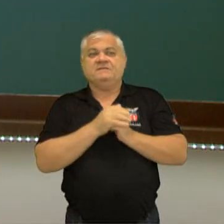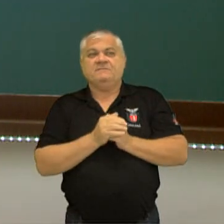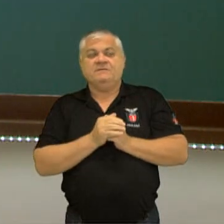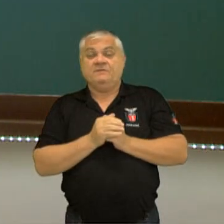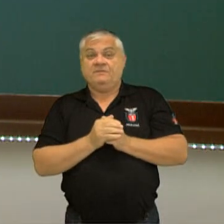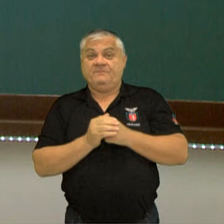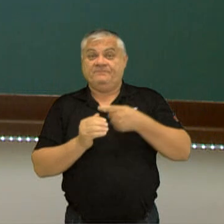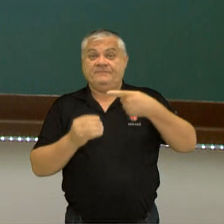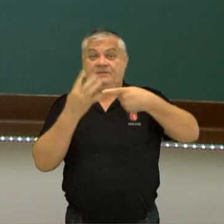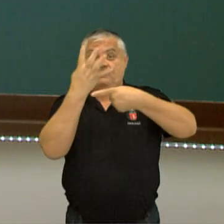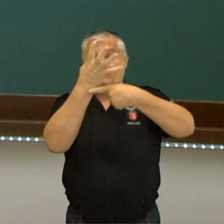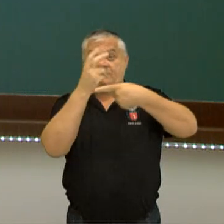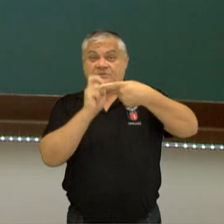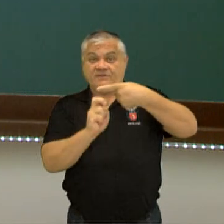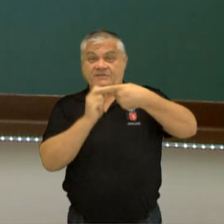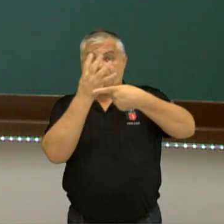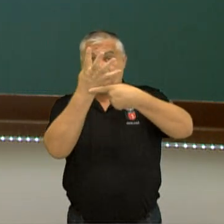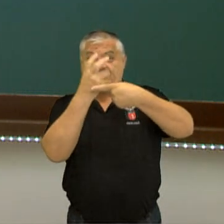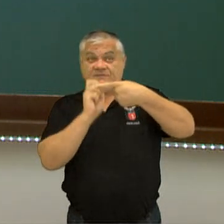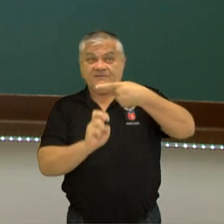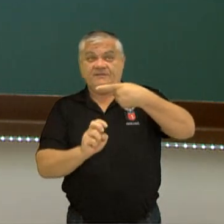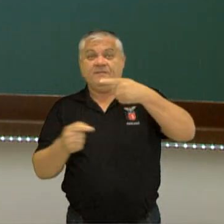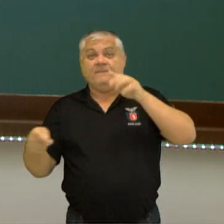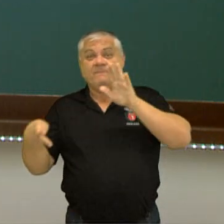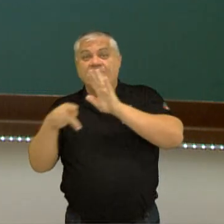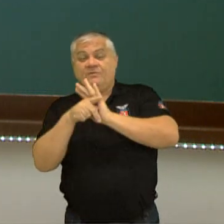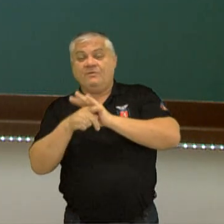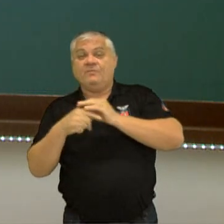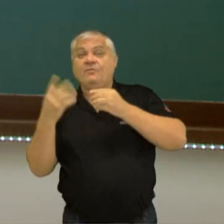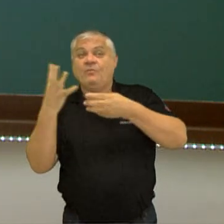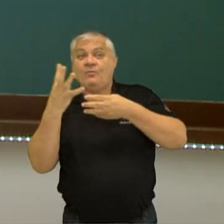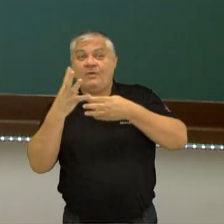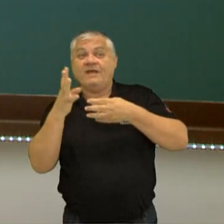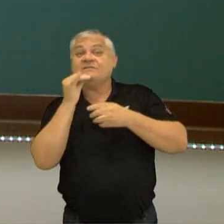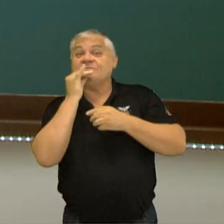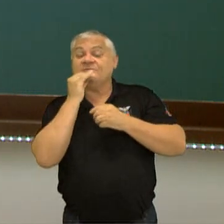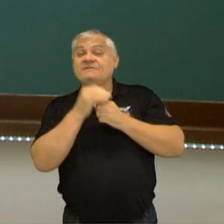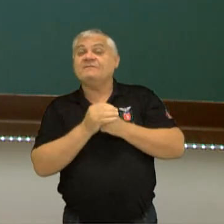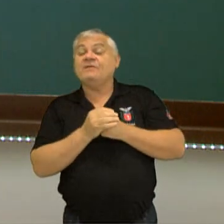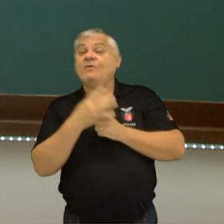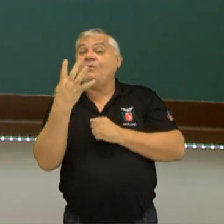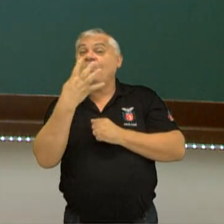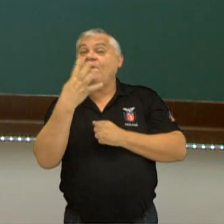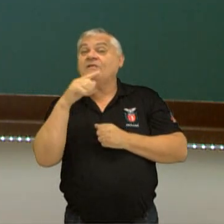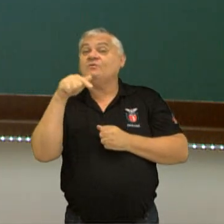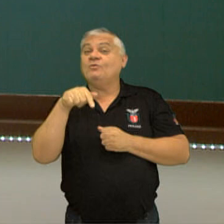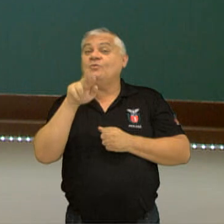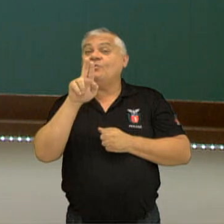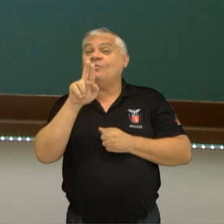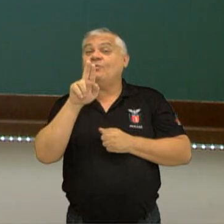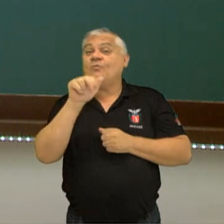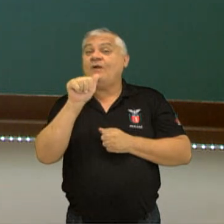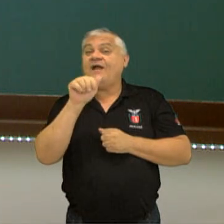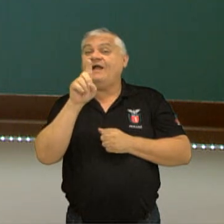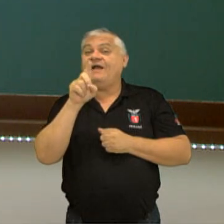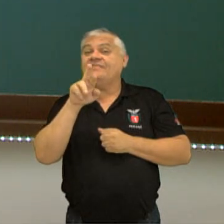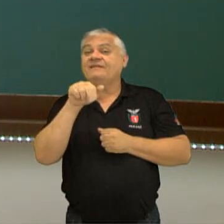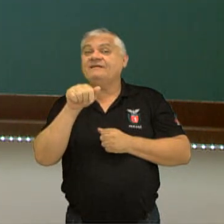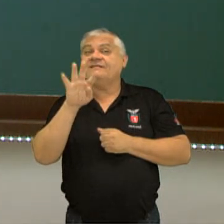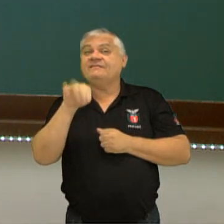né, pertence ao quarto quadrante. Então, deixei bem grande aqui para vocês que se ele pertence ao quarto quadrante, então o seno